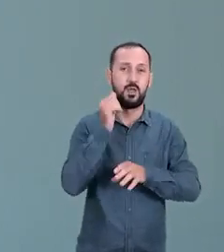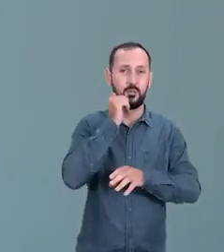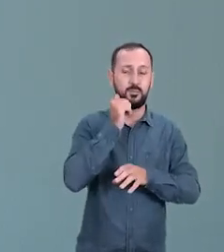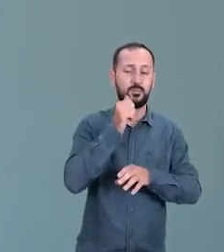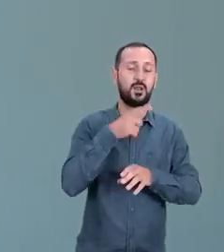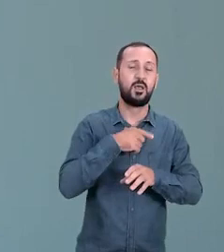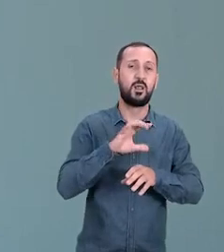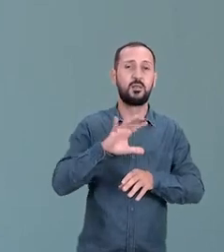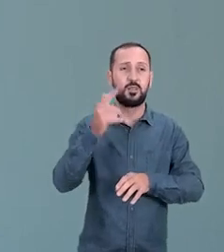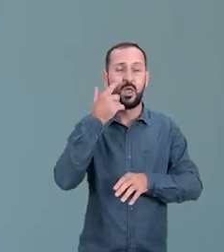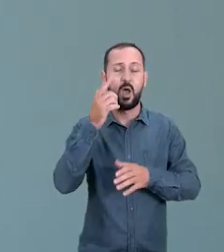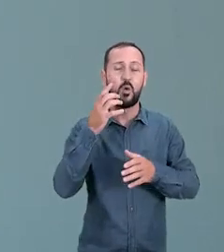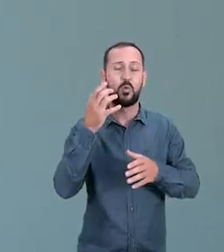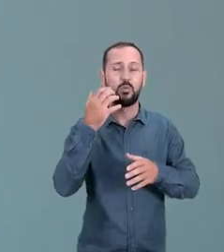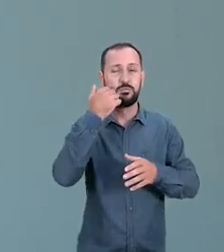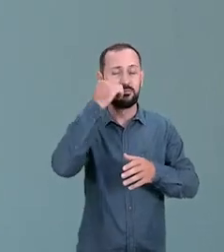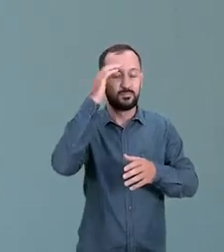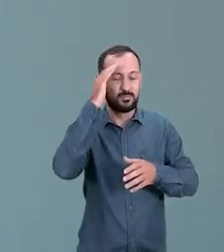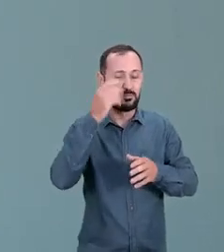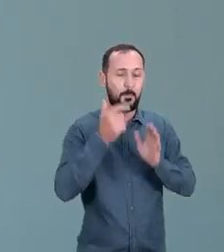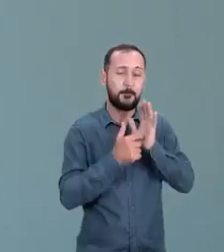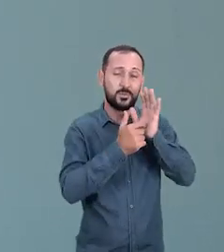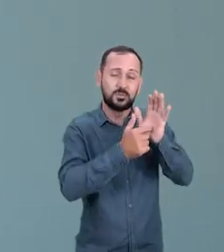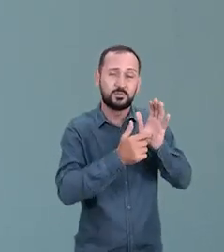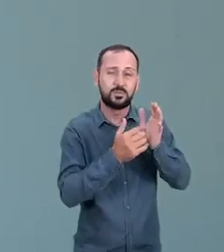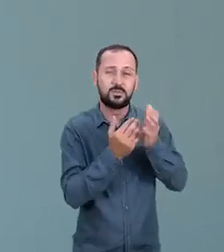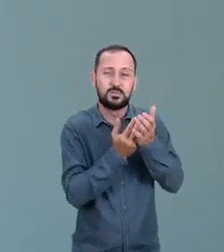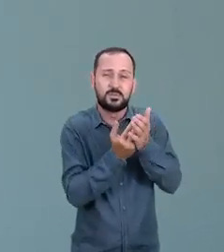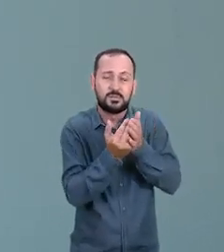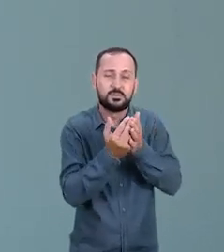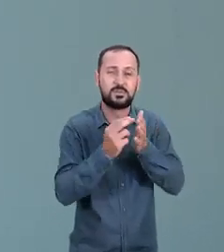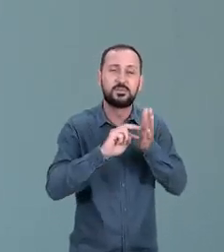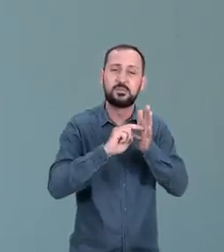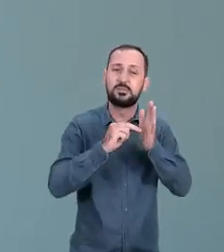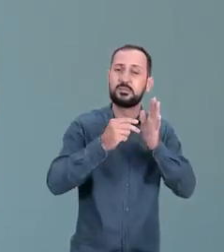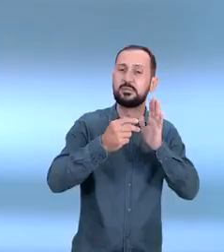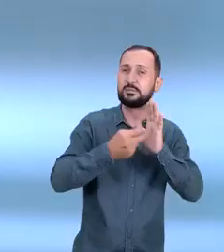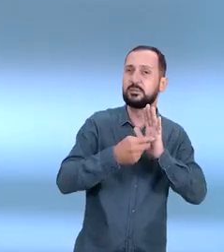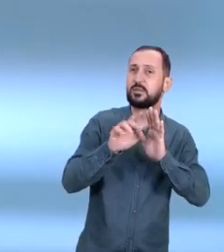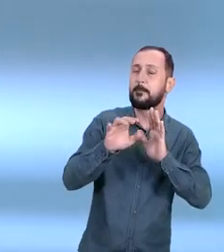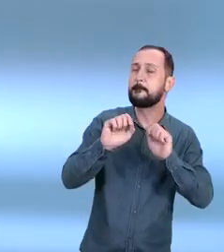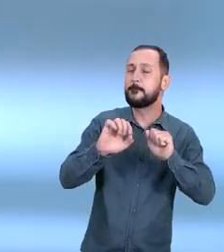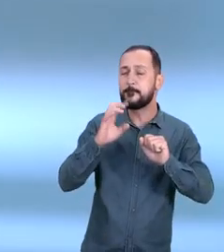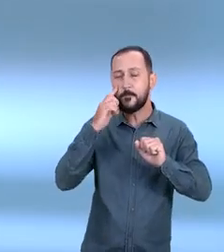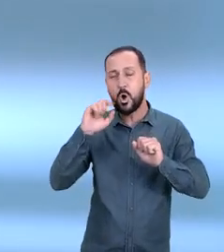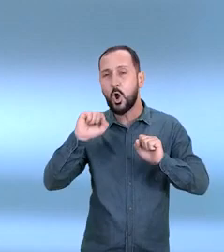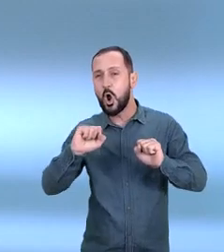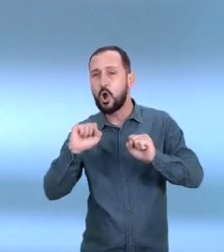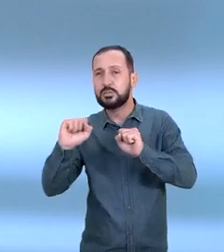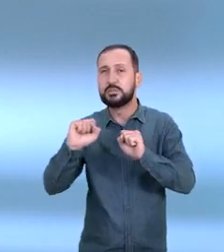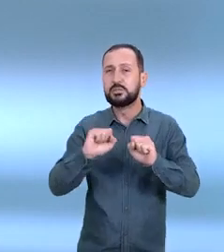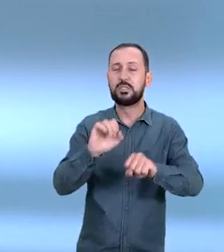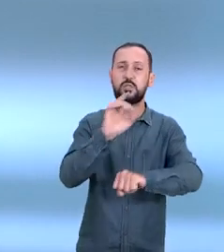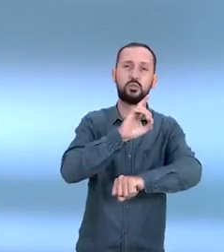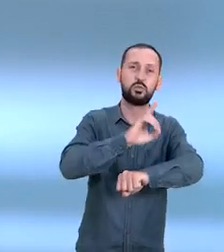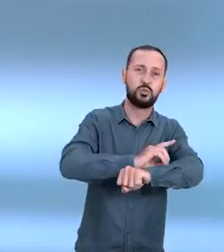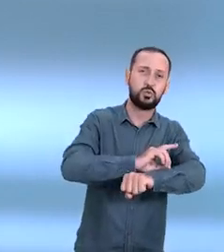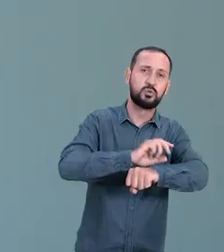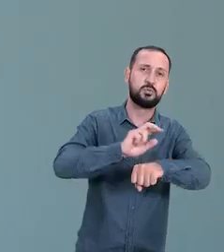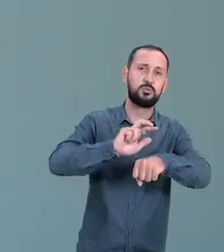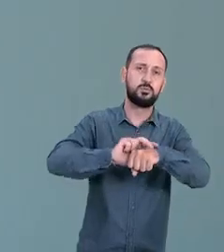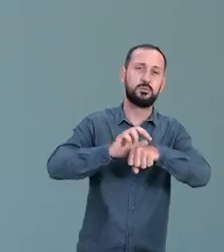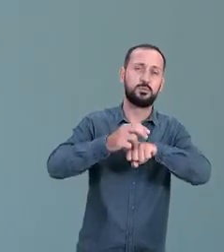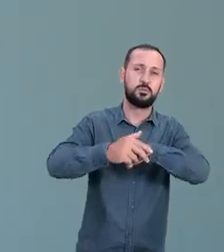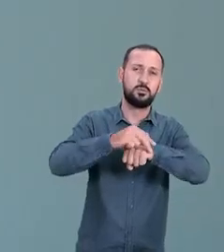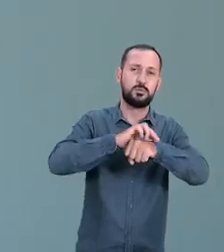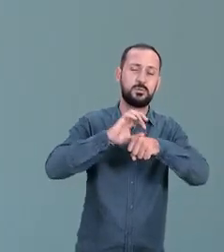gestante apresentou algum sintoma de gravidade ou apresentou sinais ou sintomas que são sugestivos de dengue, zika ou chikungunya,